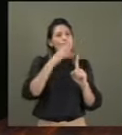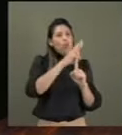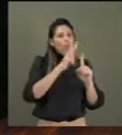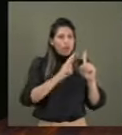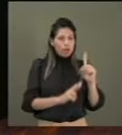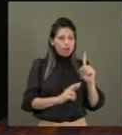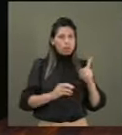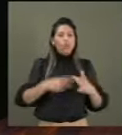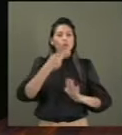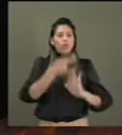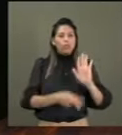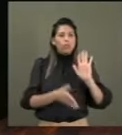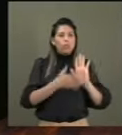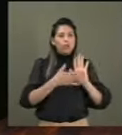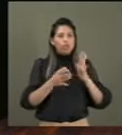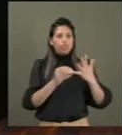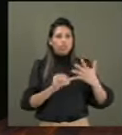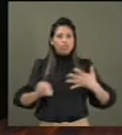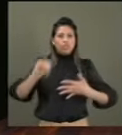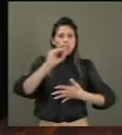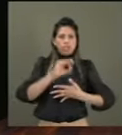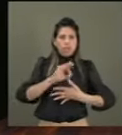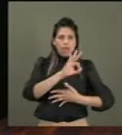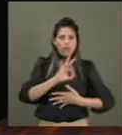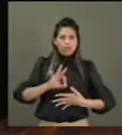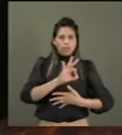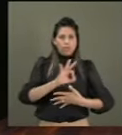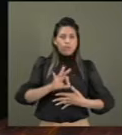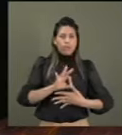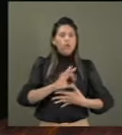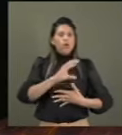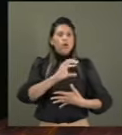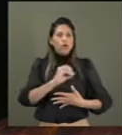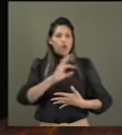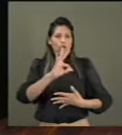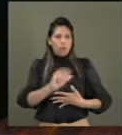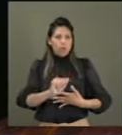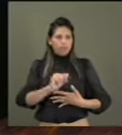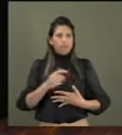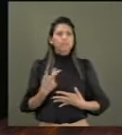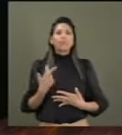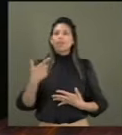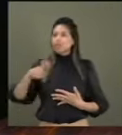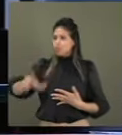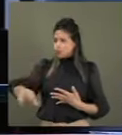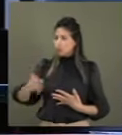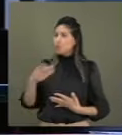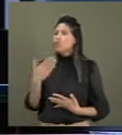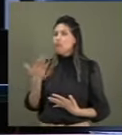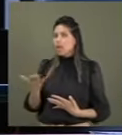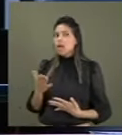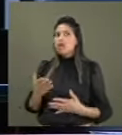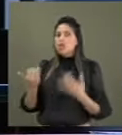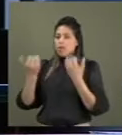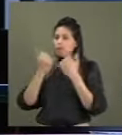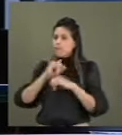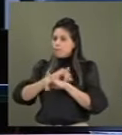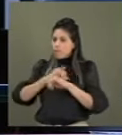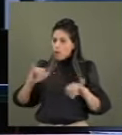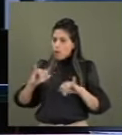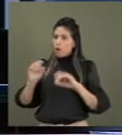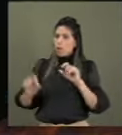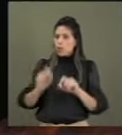sentido, quero destacar mais uma vez o senador Chico Rodrigues, que na gestão dessa